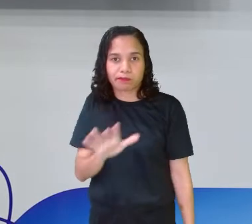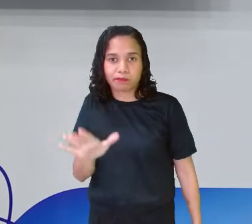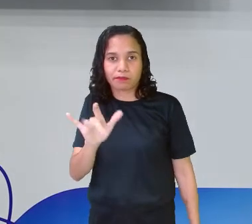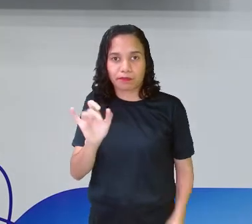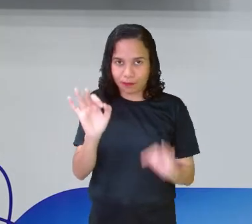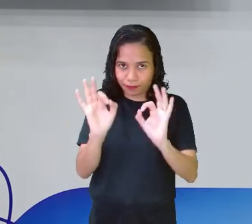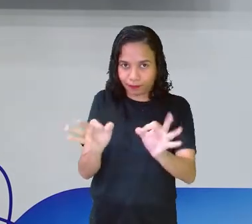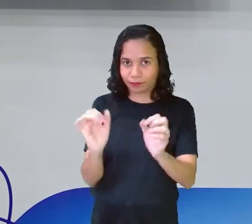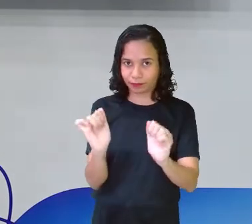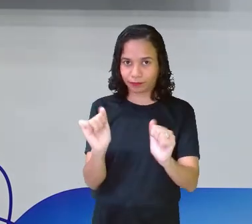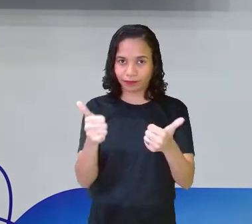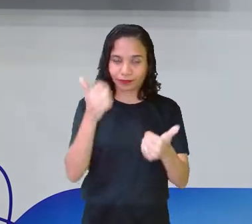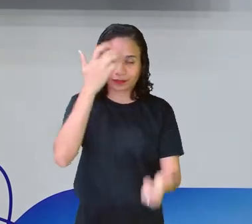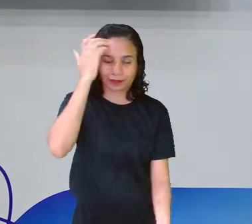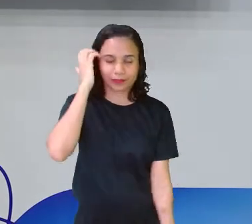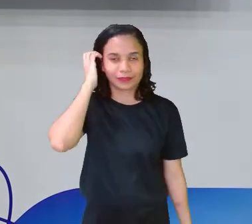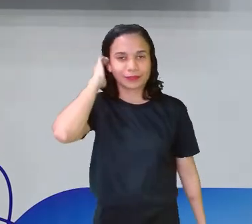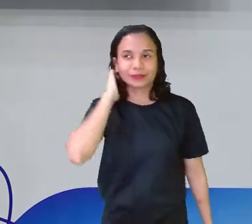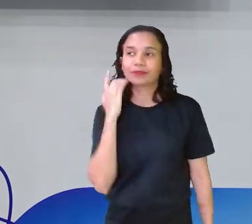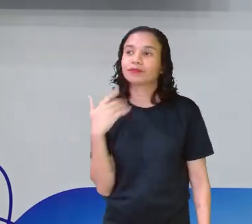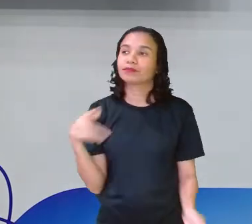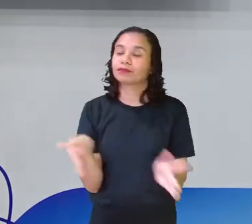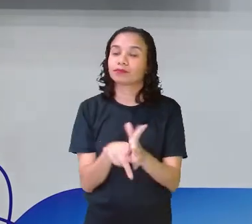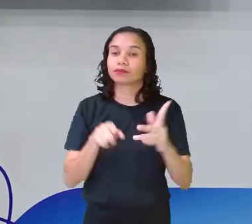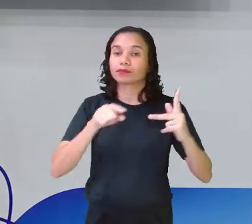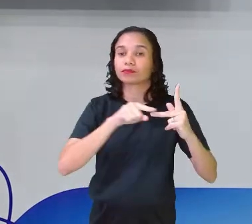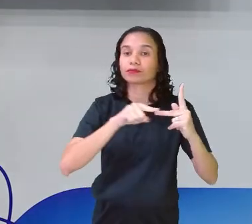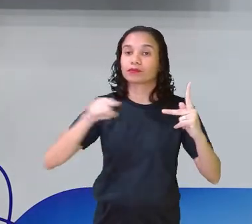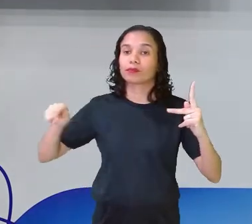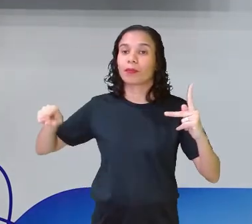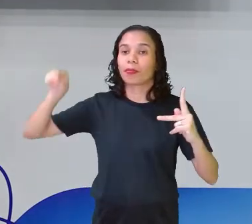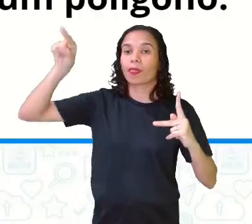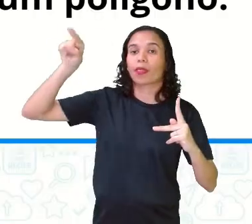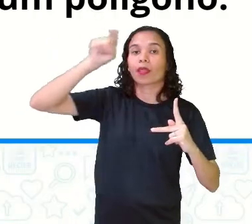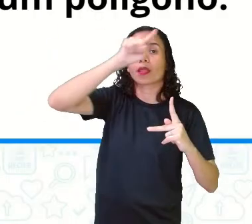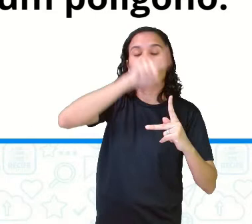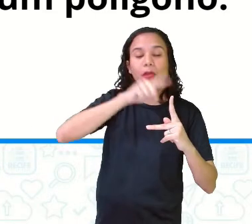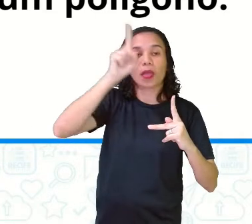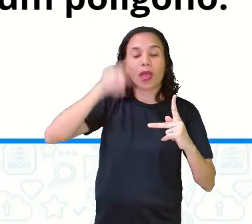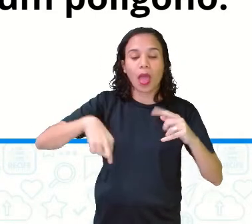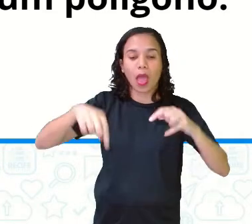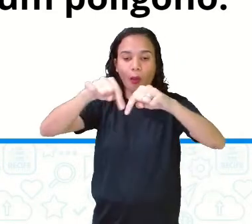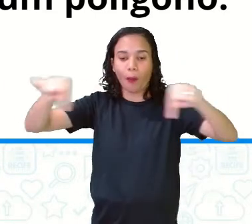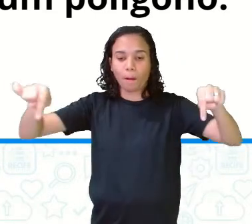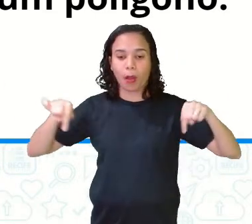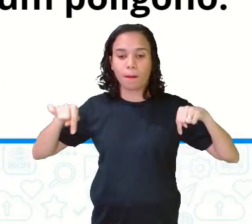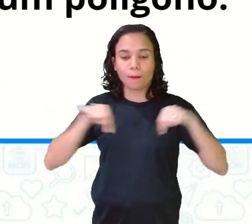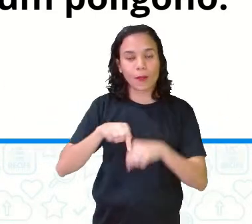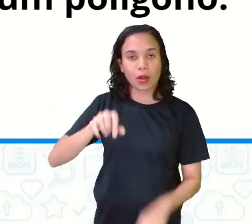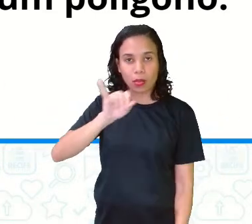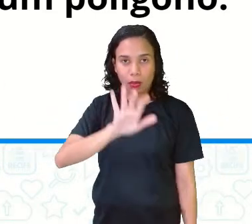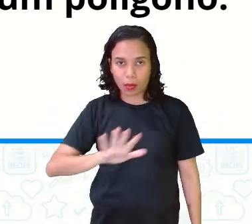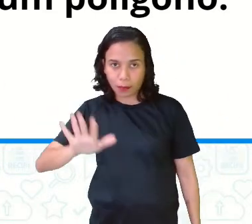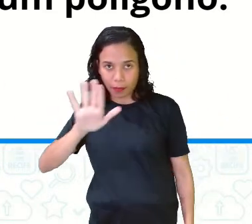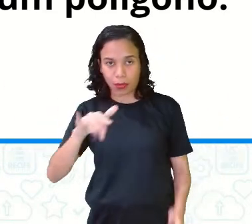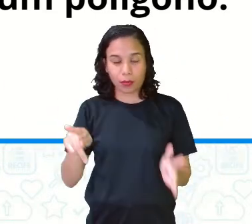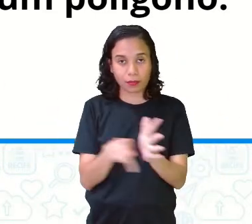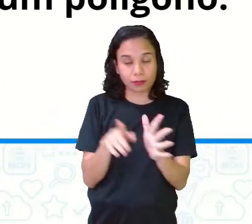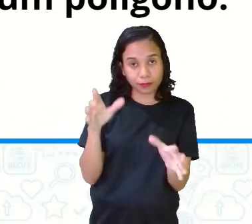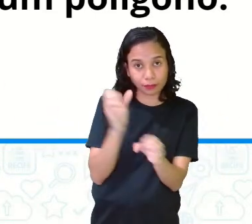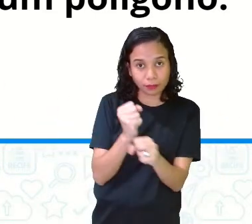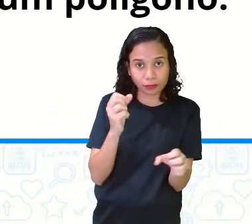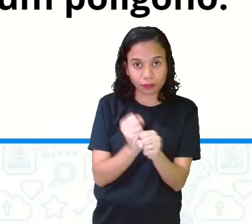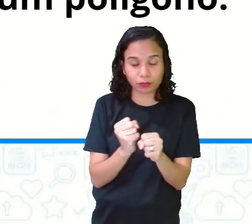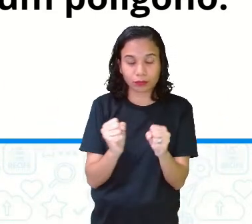Beleza? Tranquilinho? Perímetro é a medida do contorno de uma figura. A soma